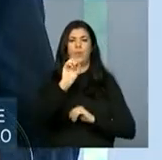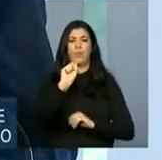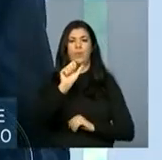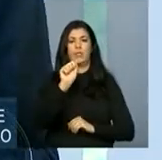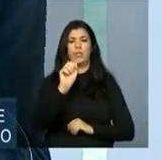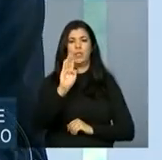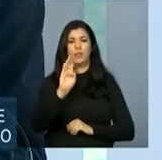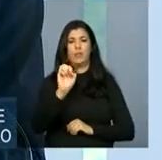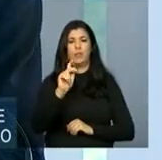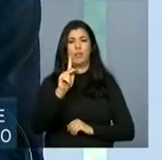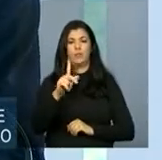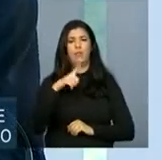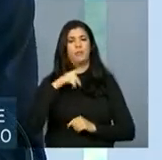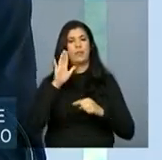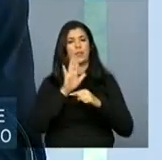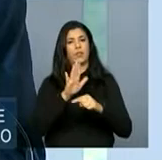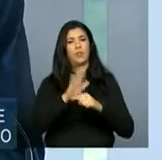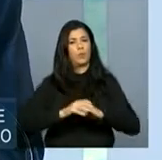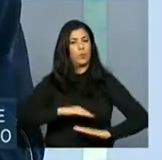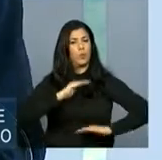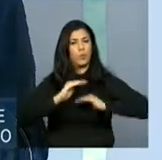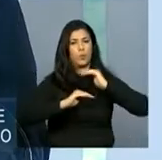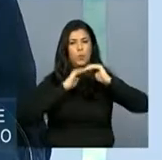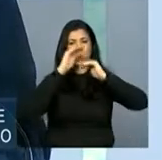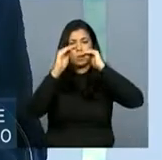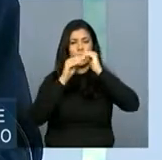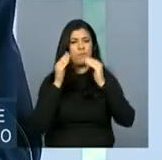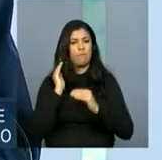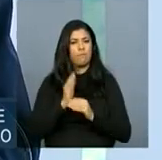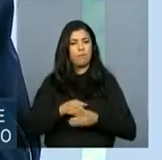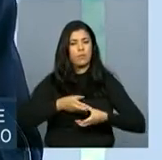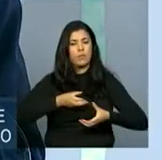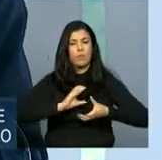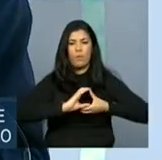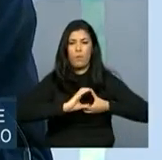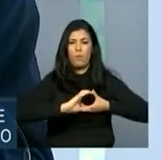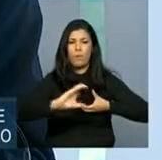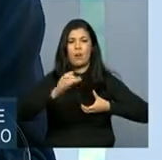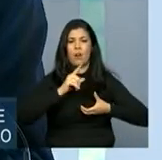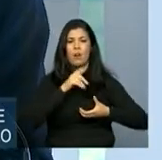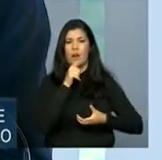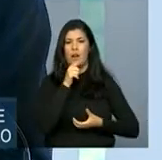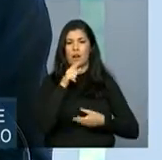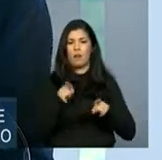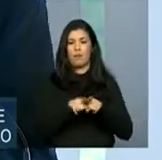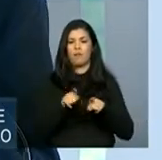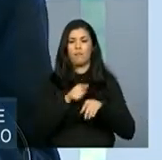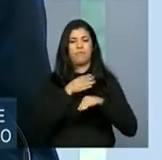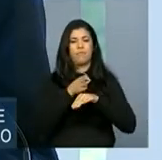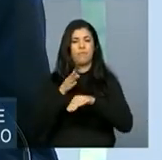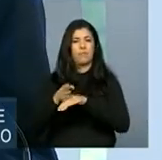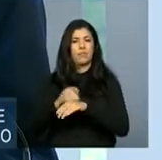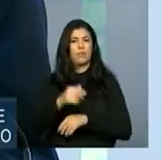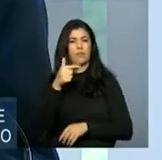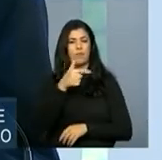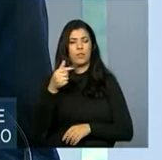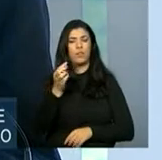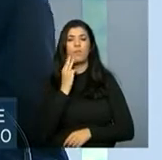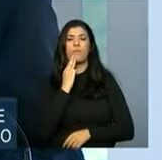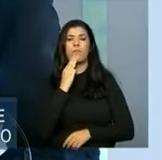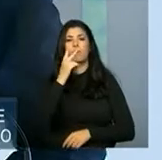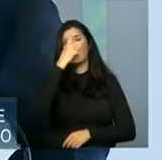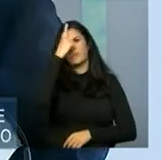para poder resistir e ultrapassar atendendo 22 milhões de pessoas é a região metropolitana